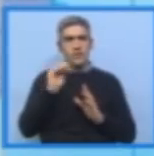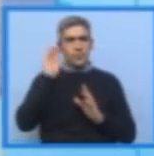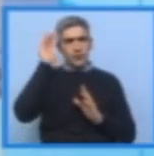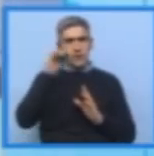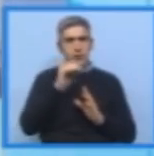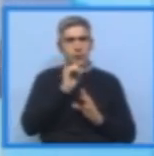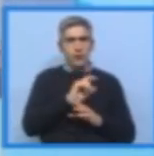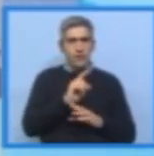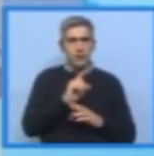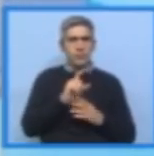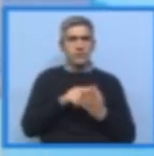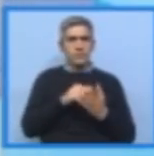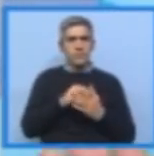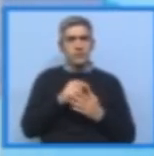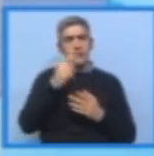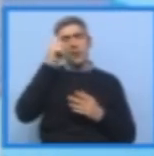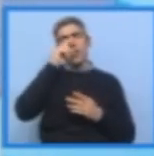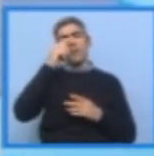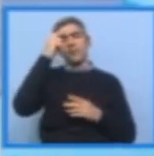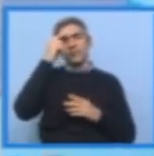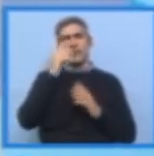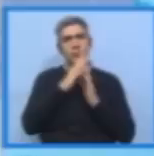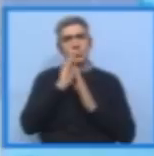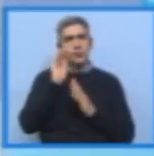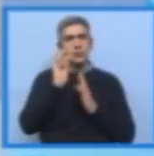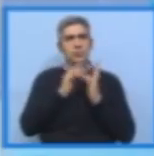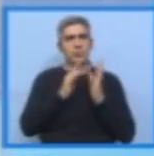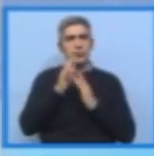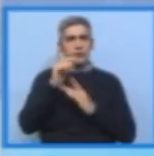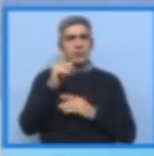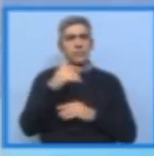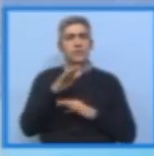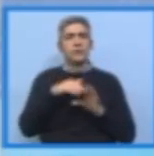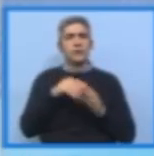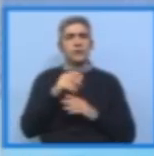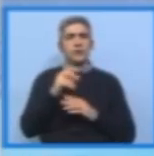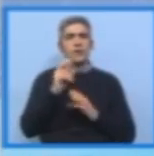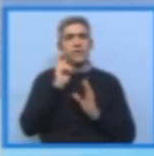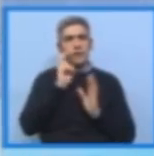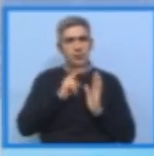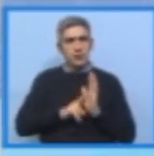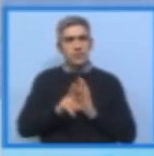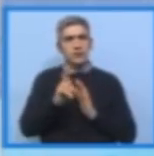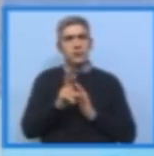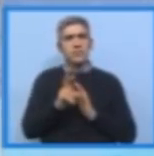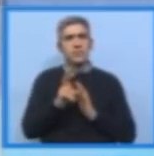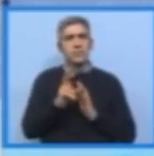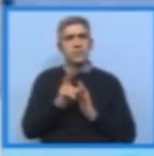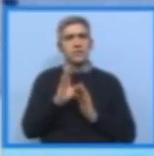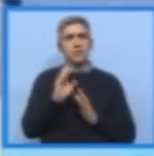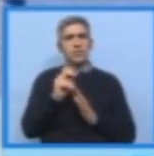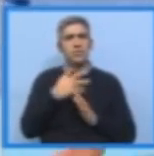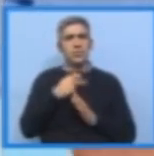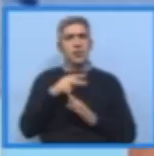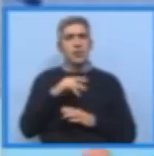mas sempre invoca o nosso batismo, que é em Jesus, mas se faz a tal visita jordânica.